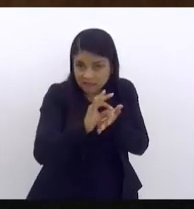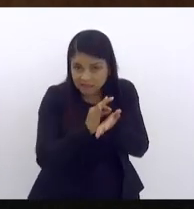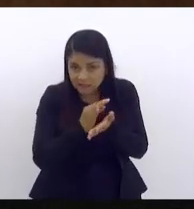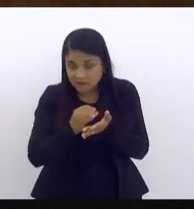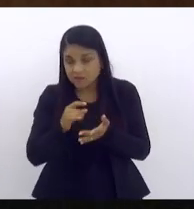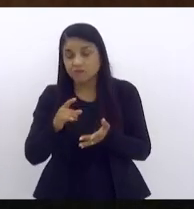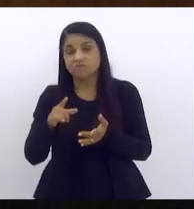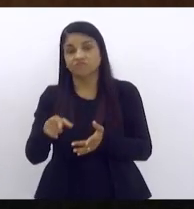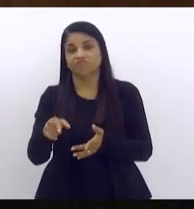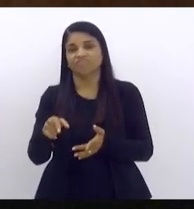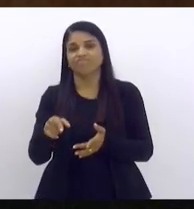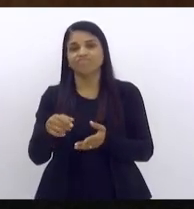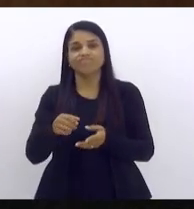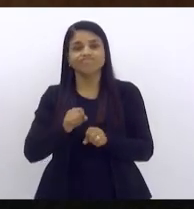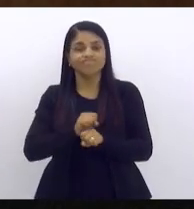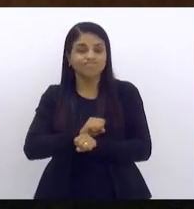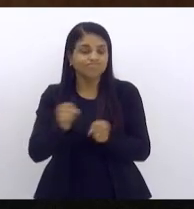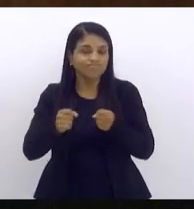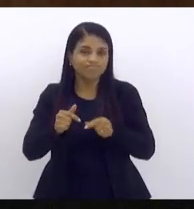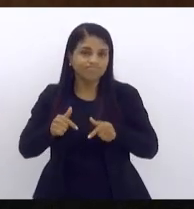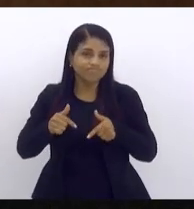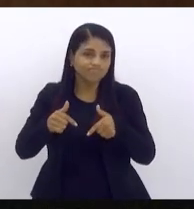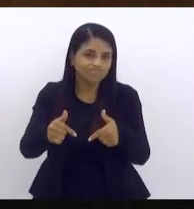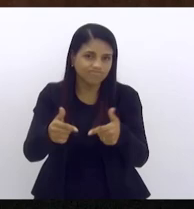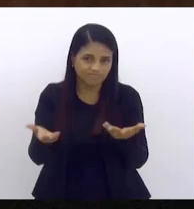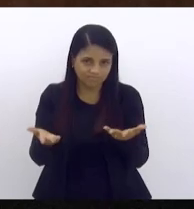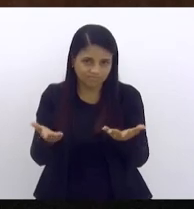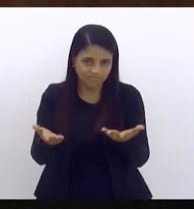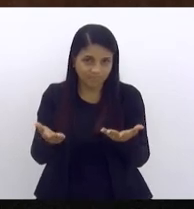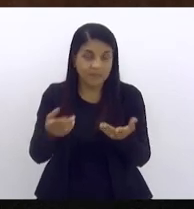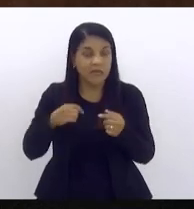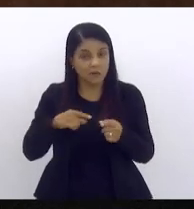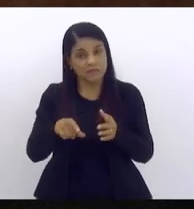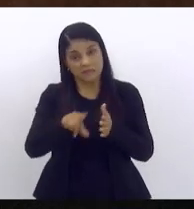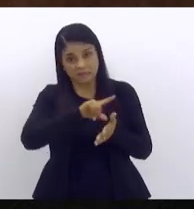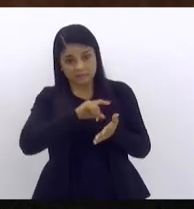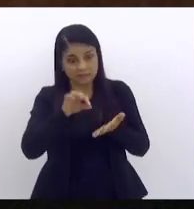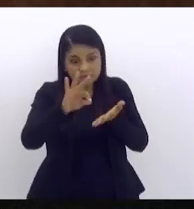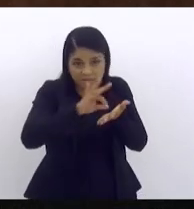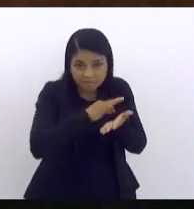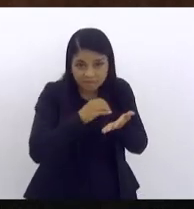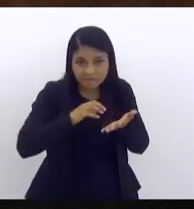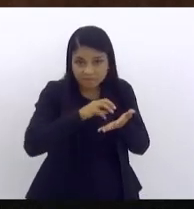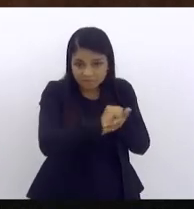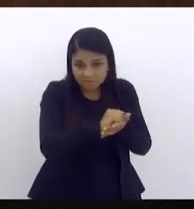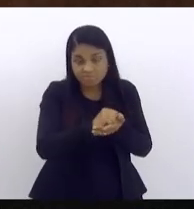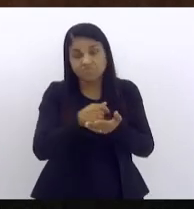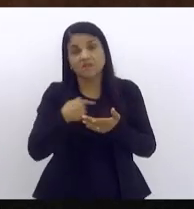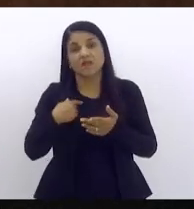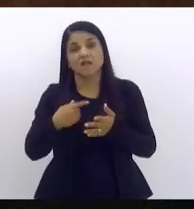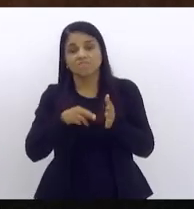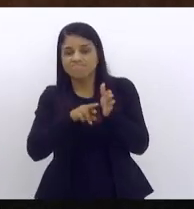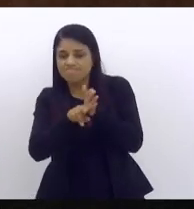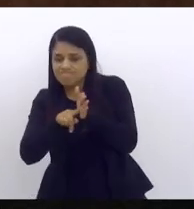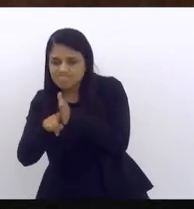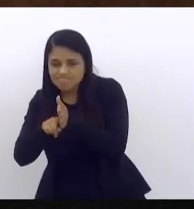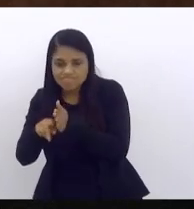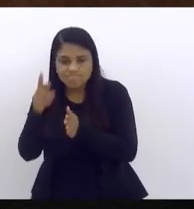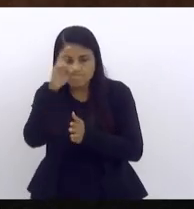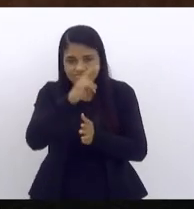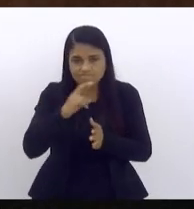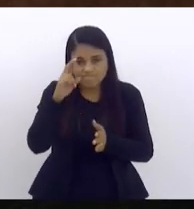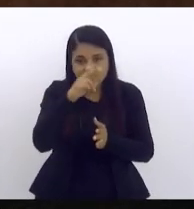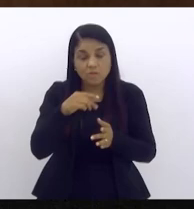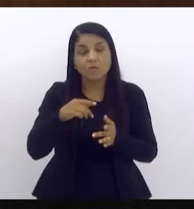na impossibilidade de venda desse material. Alguém furta, alguém rouba, porque tem algum lugar